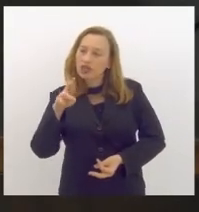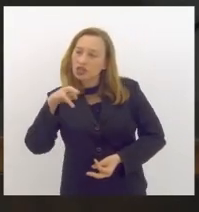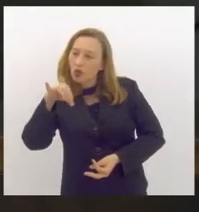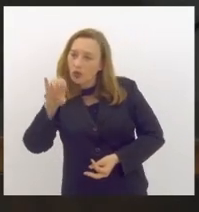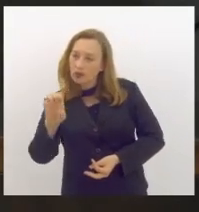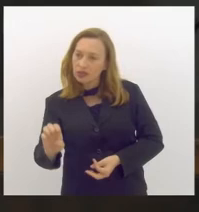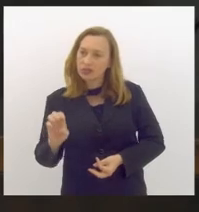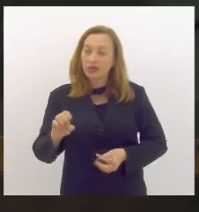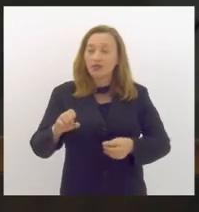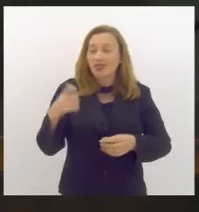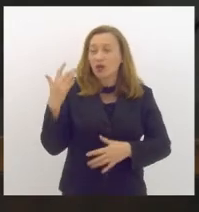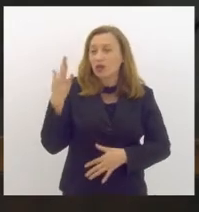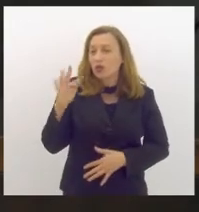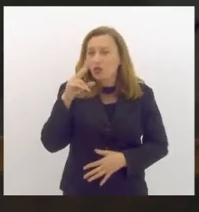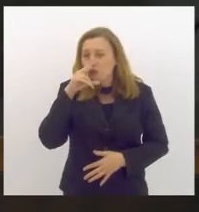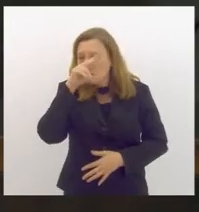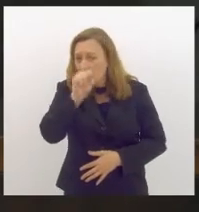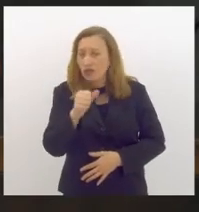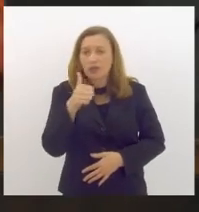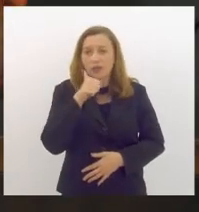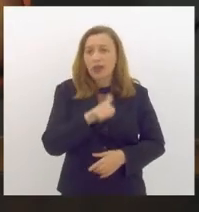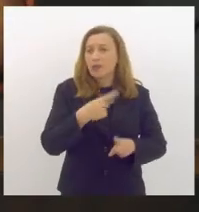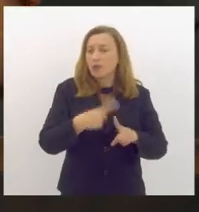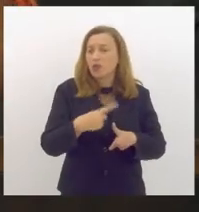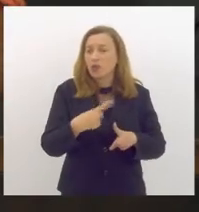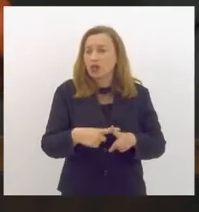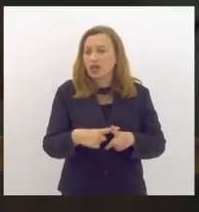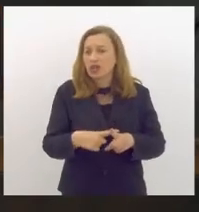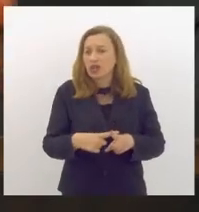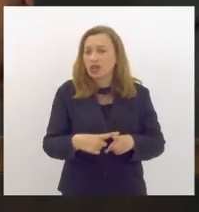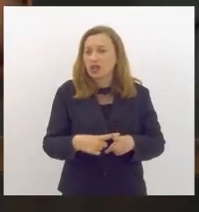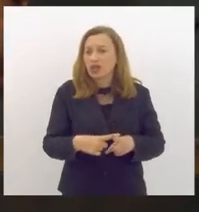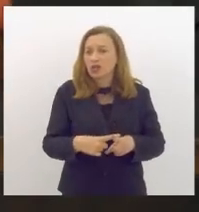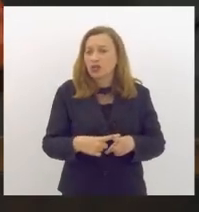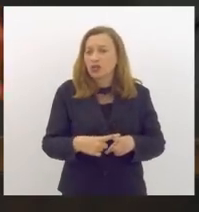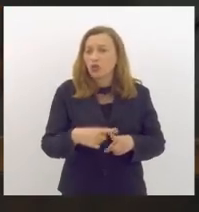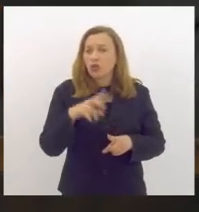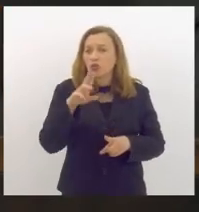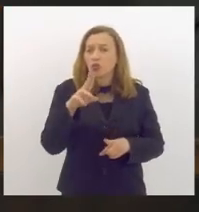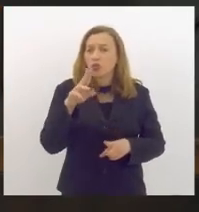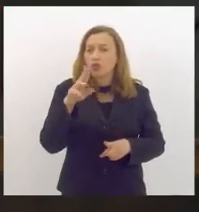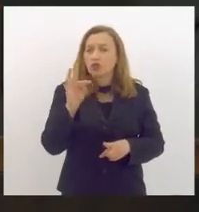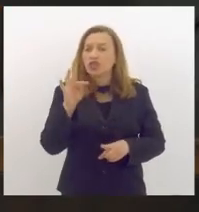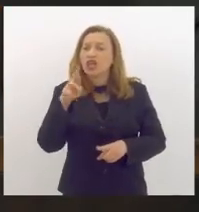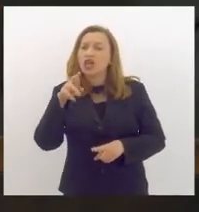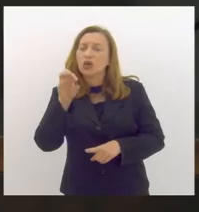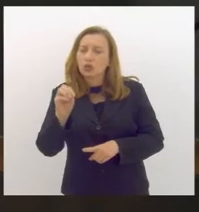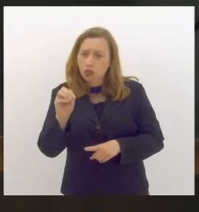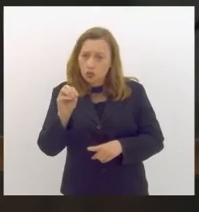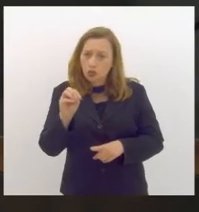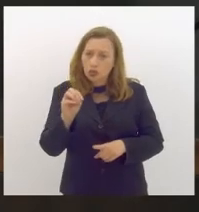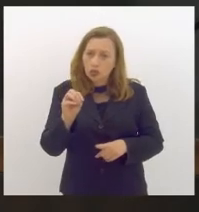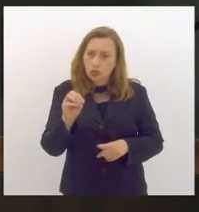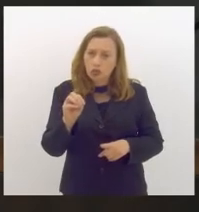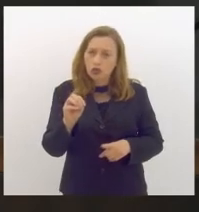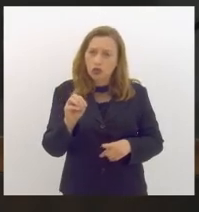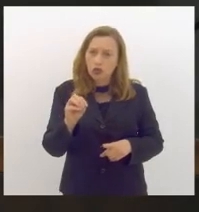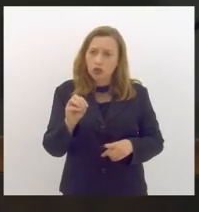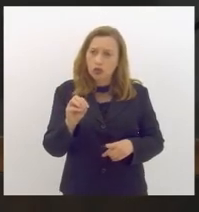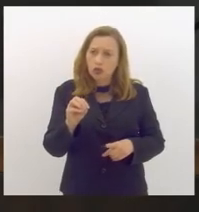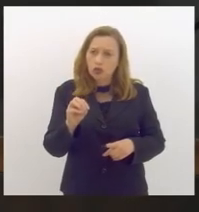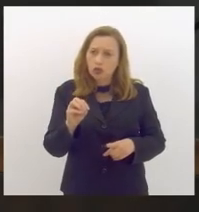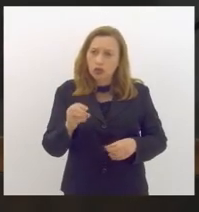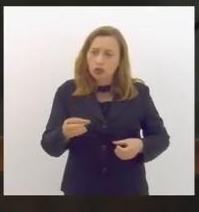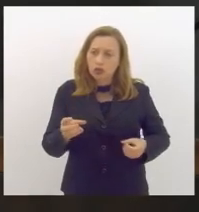dor insuportável na mulher, porque ela se toma todo, né, o útero se toma todo ali